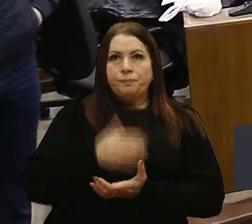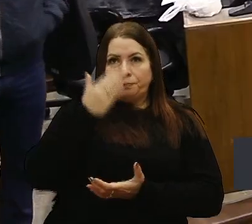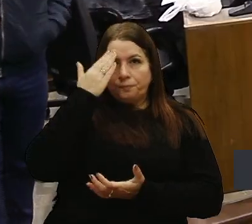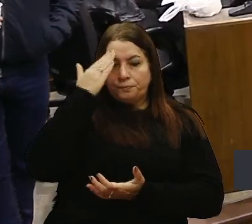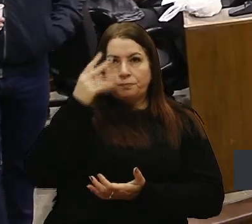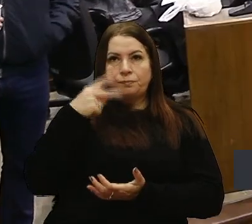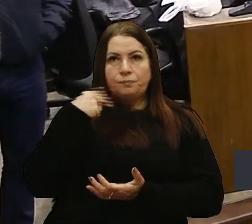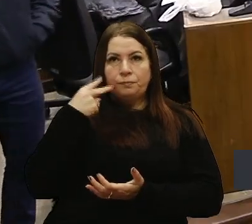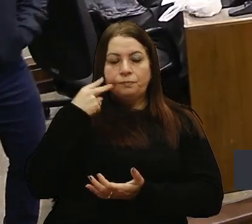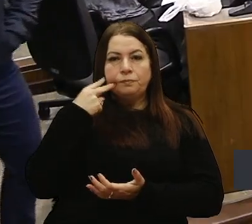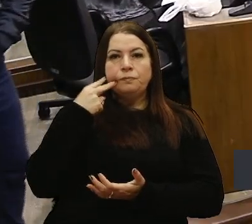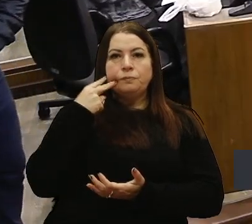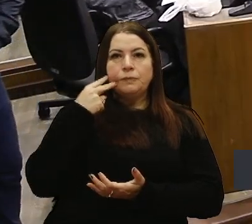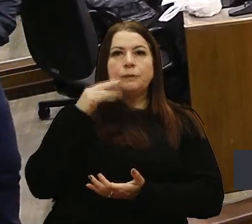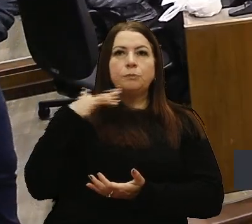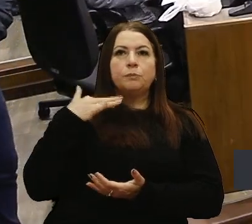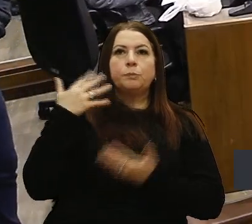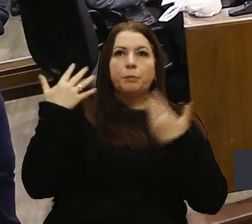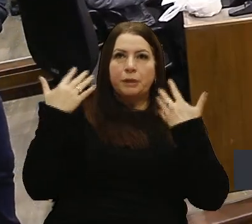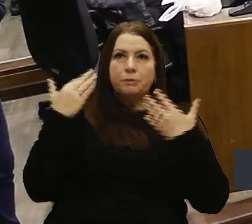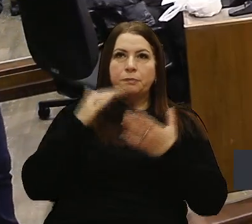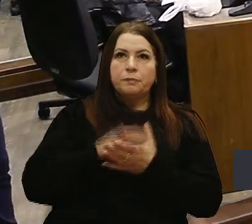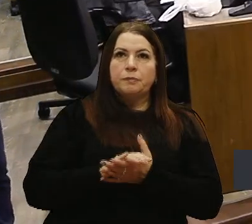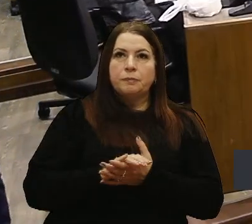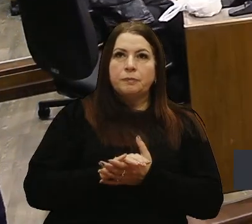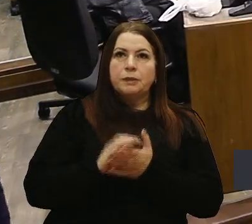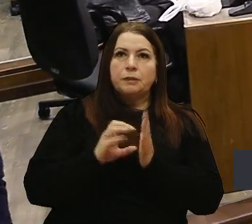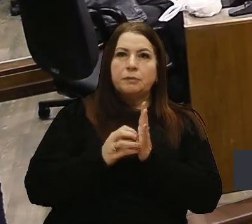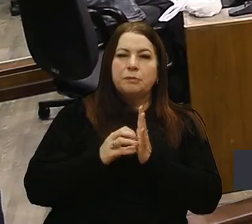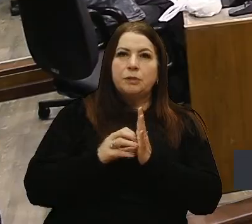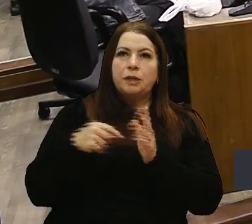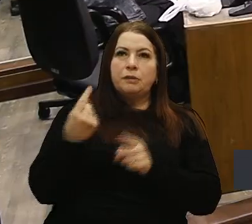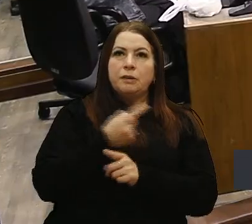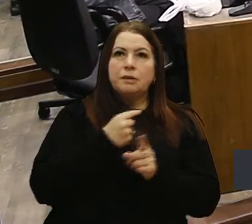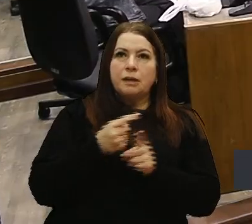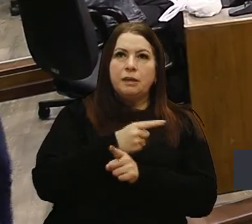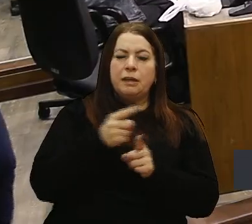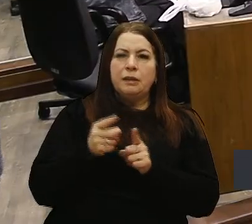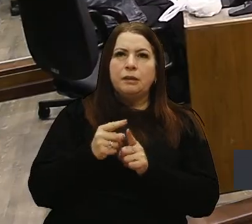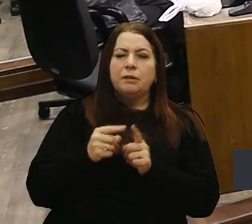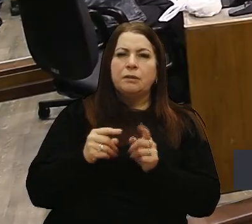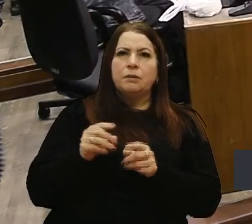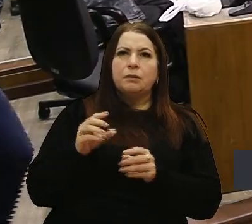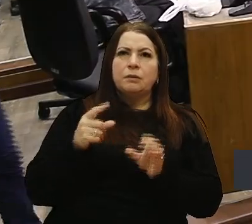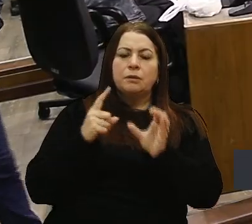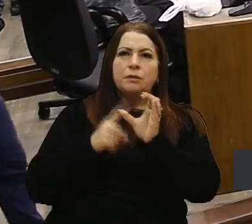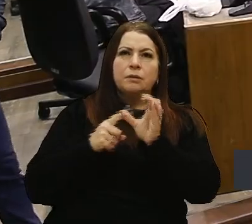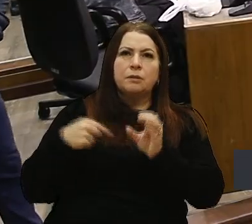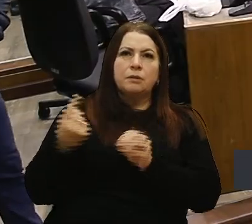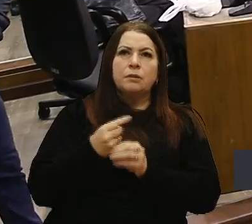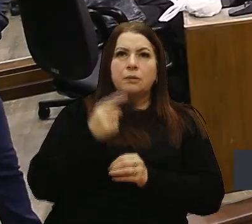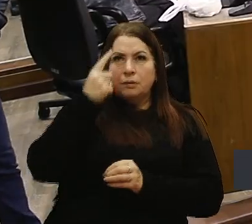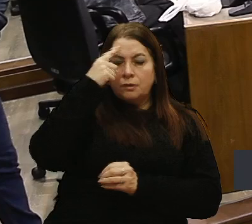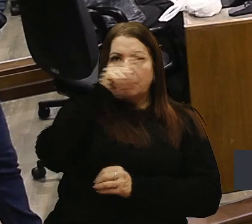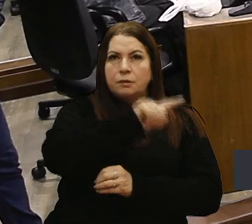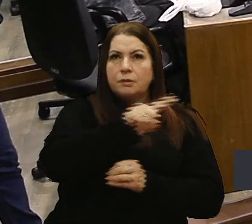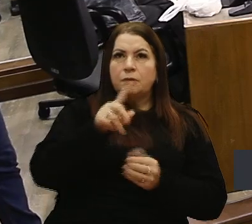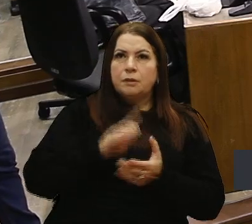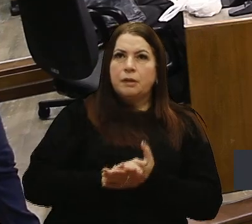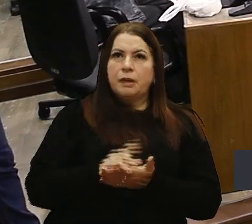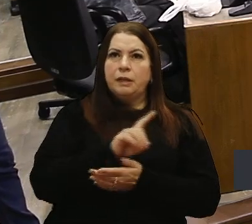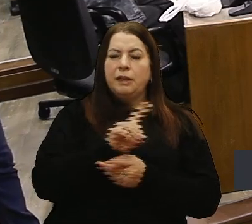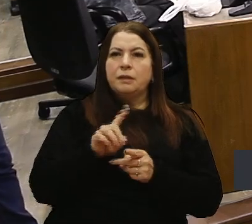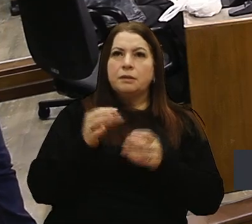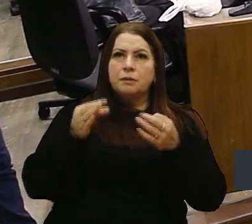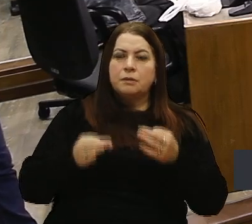Obrigado, vereador Andrés. Primeiro, parabenizar a bancada comunista desta casa pela iniciativa e dizer que, com